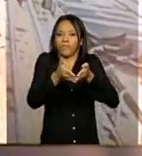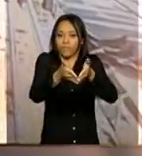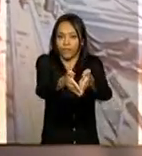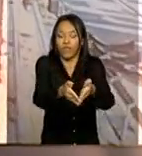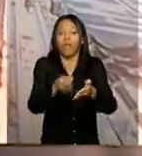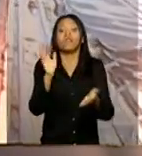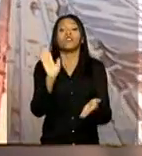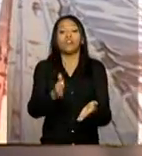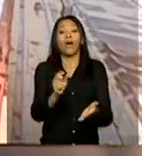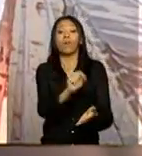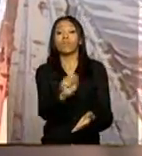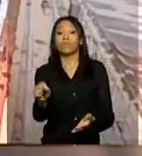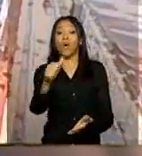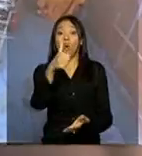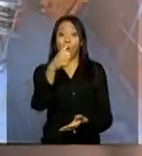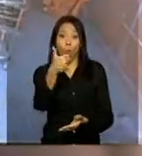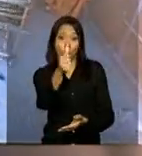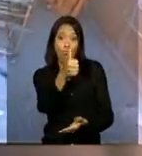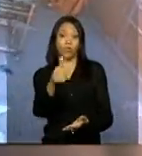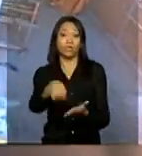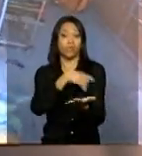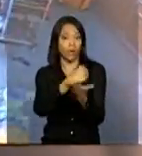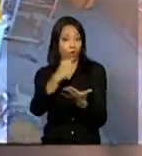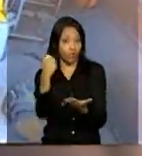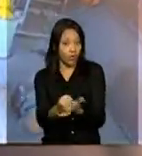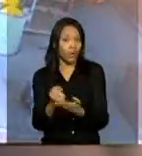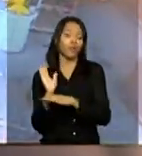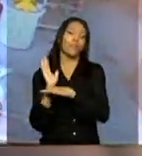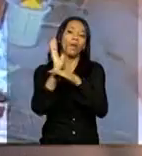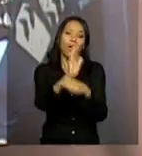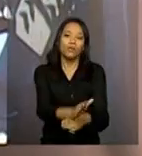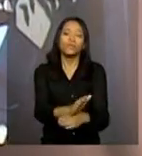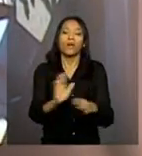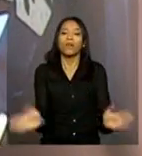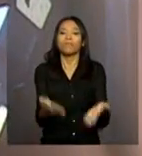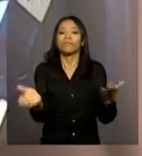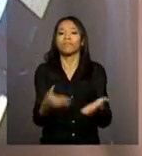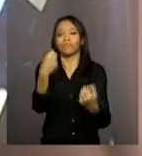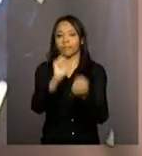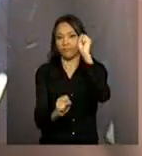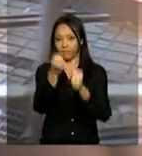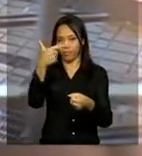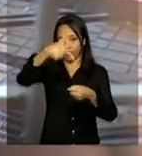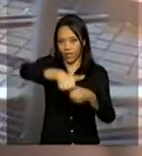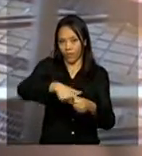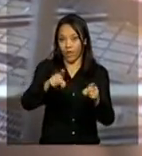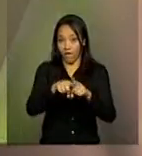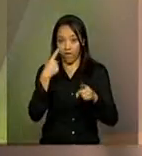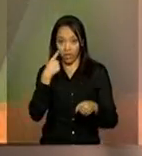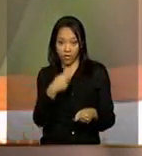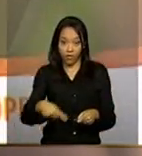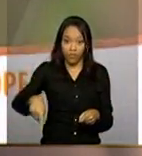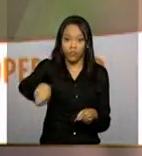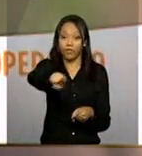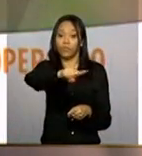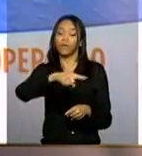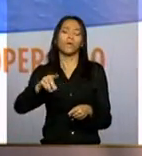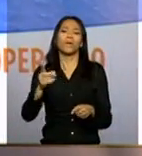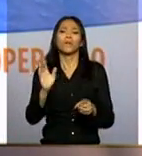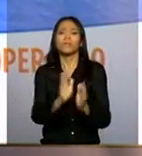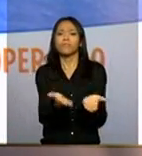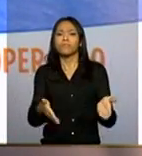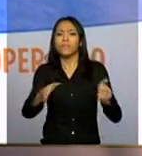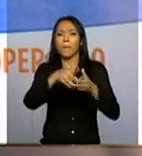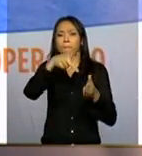outros 11 estão contratados para atender a indústria de petróleo e gás do PAC. Este círculo virtuoso colocou em operação as